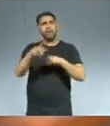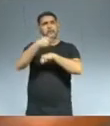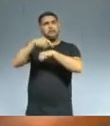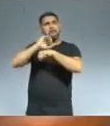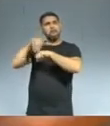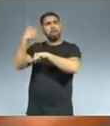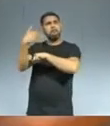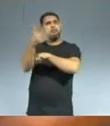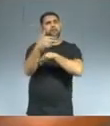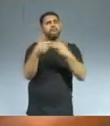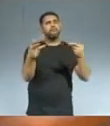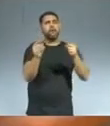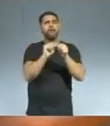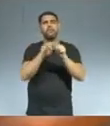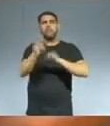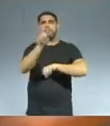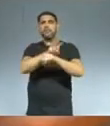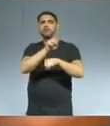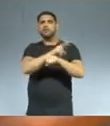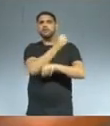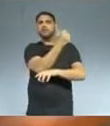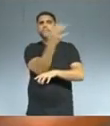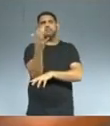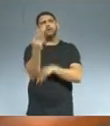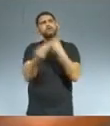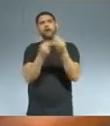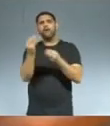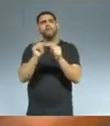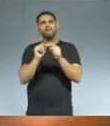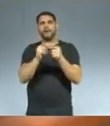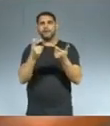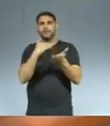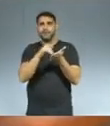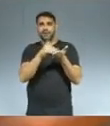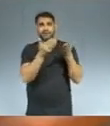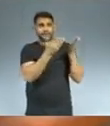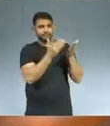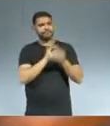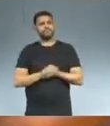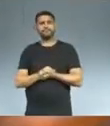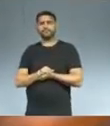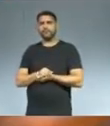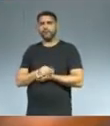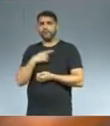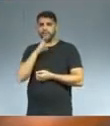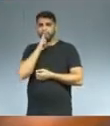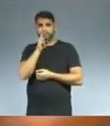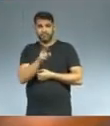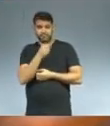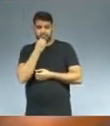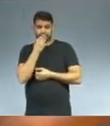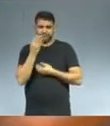e ao mesmo tempo conservar o meio ambiente de secretário Que bom